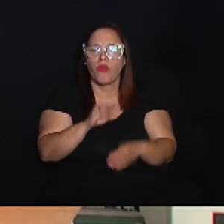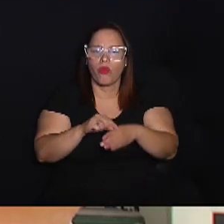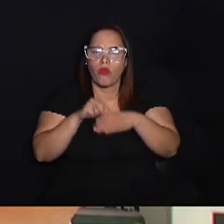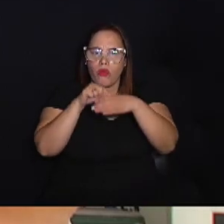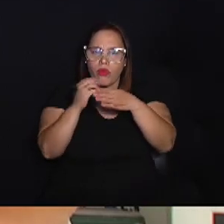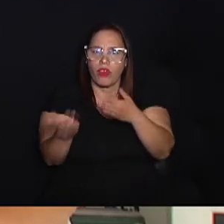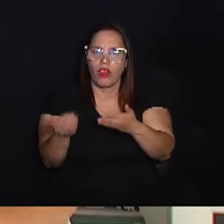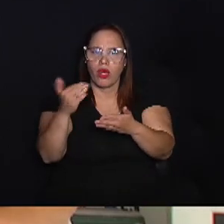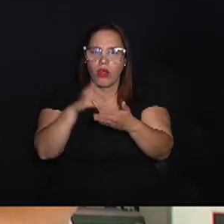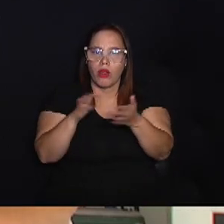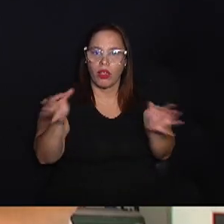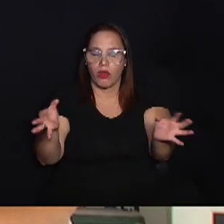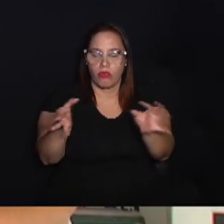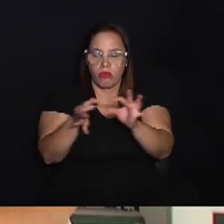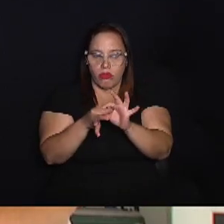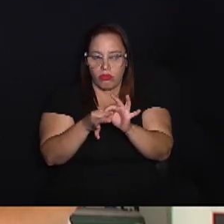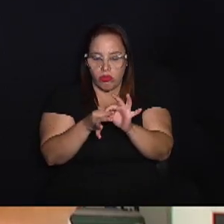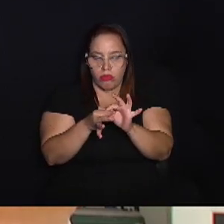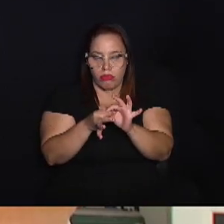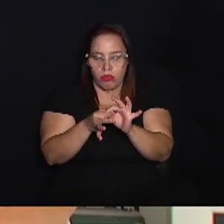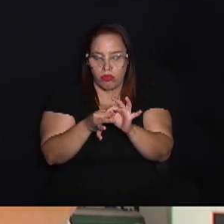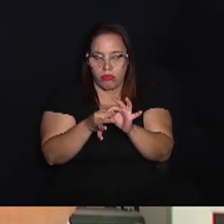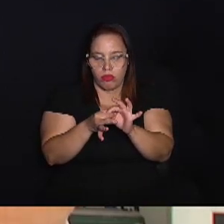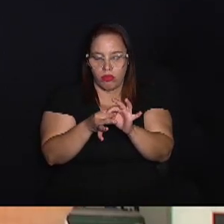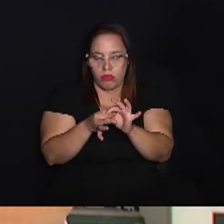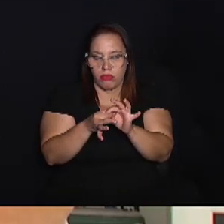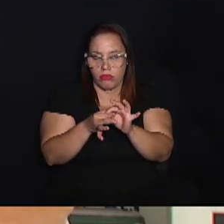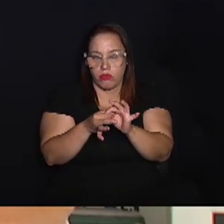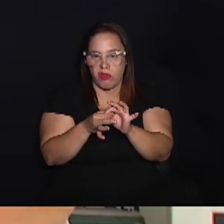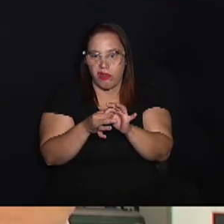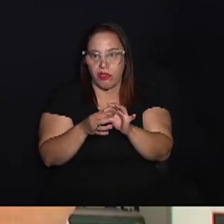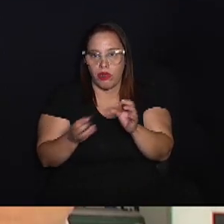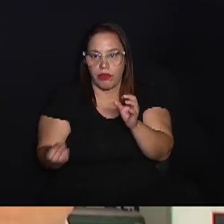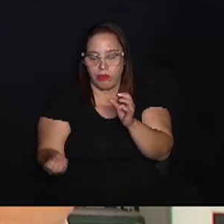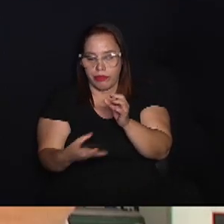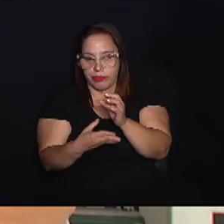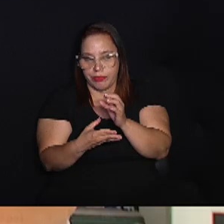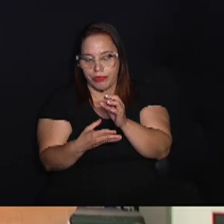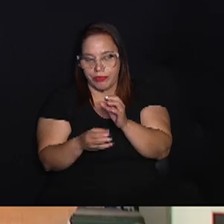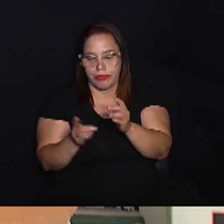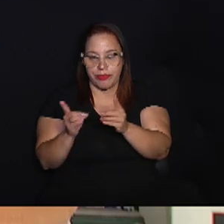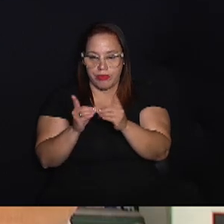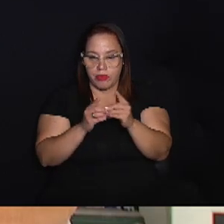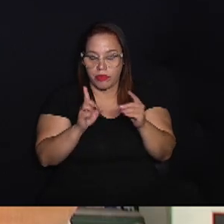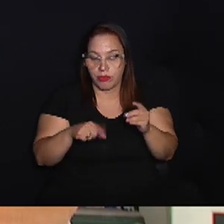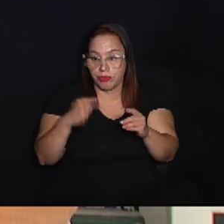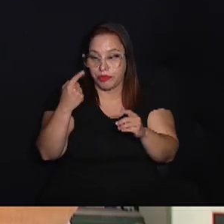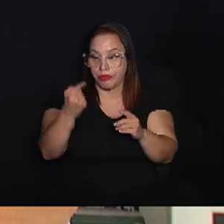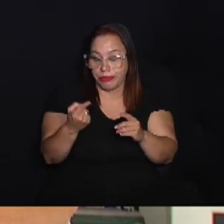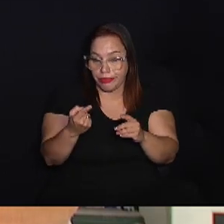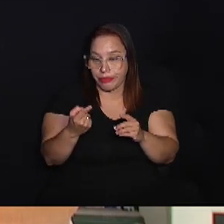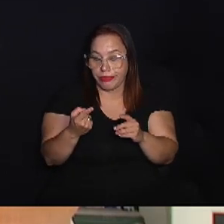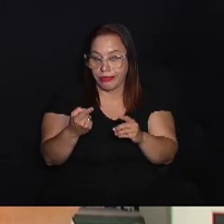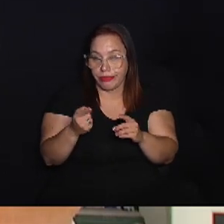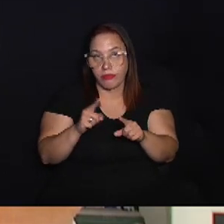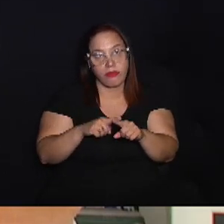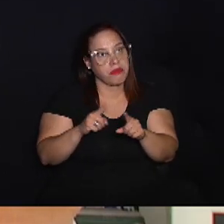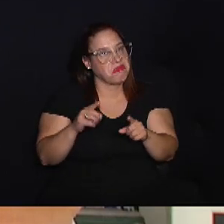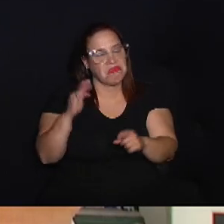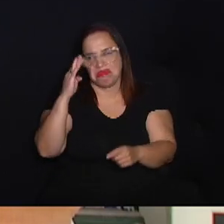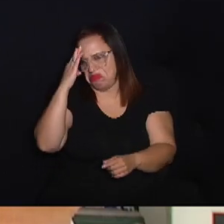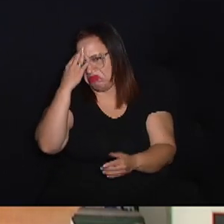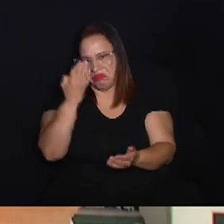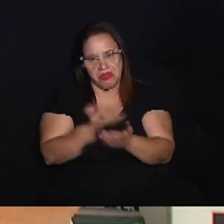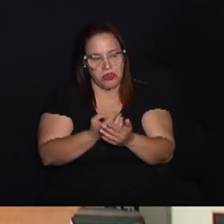vem para complementar, né? Para atualizar e para atender novas gerações, mas não creio que ela